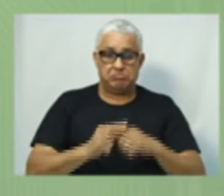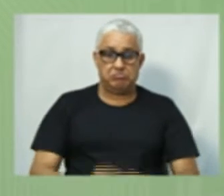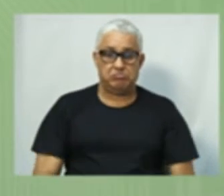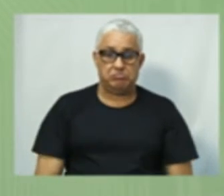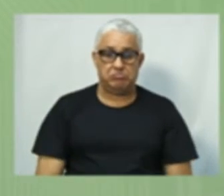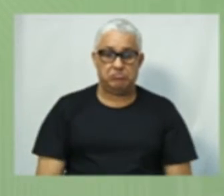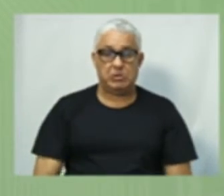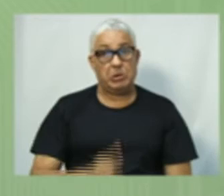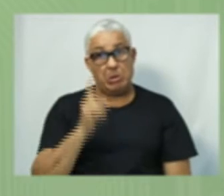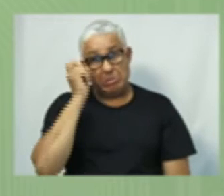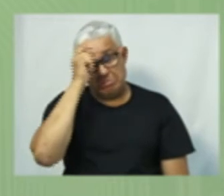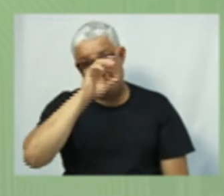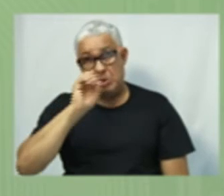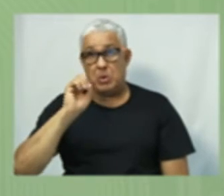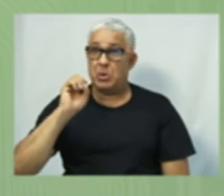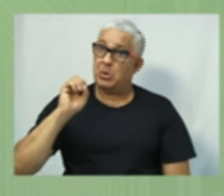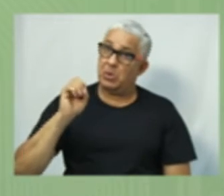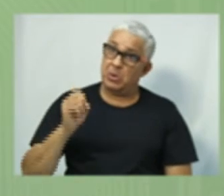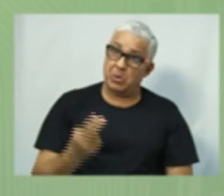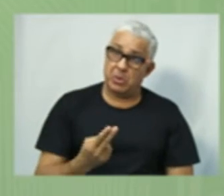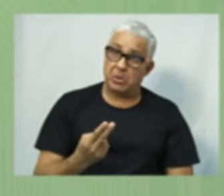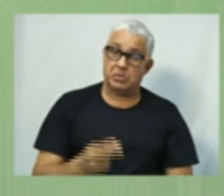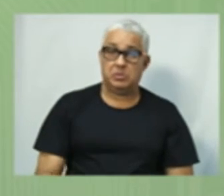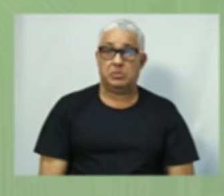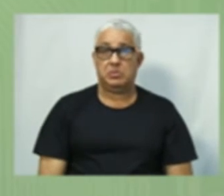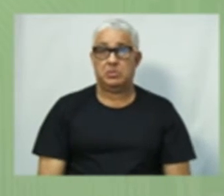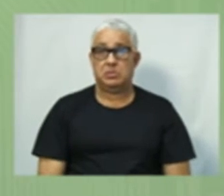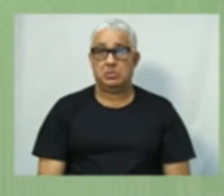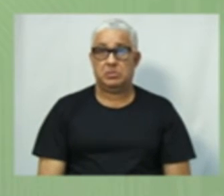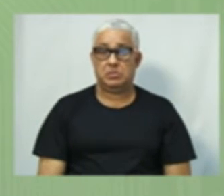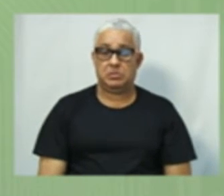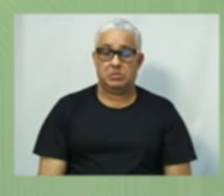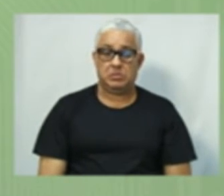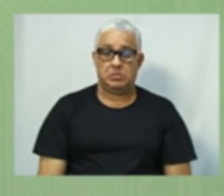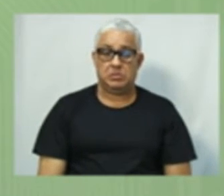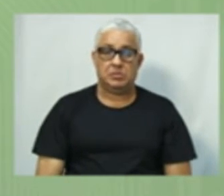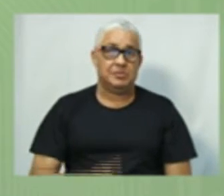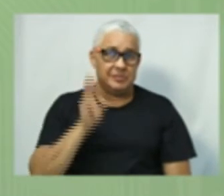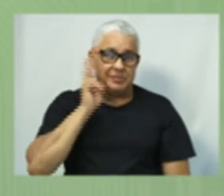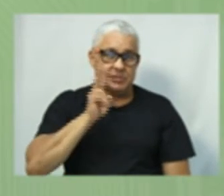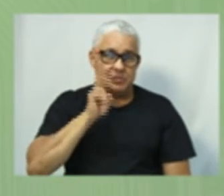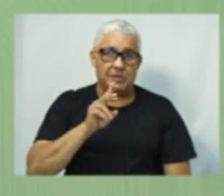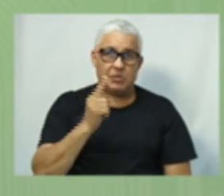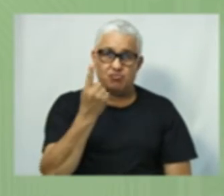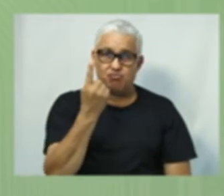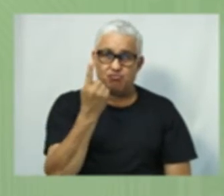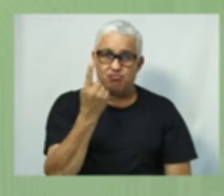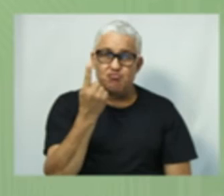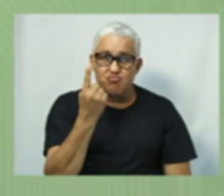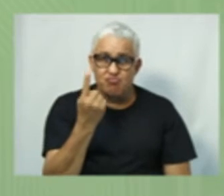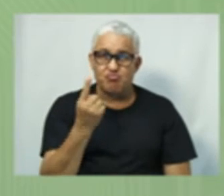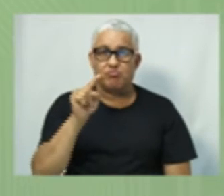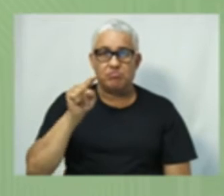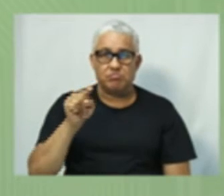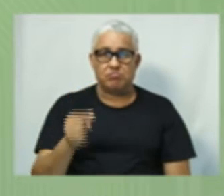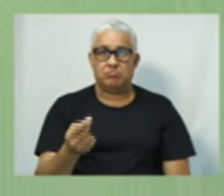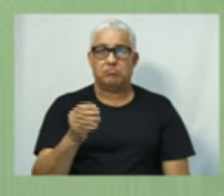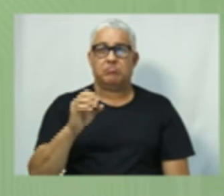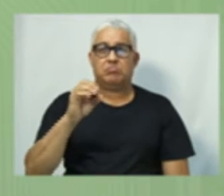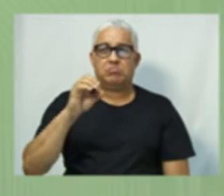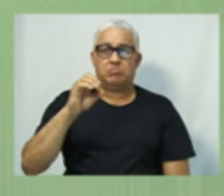mais complicado, 8% vezes 15%, ou jogar aquele valorzinho mágico, que qual é?